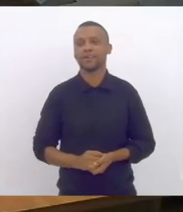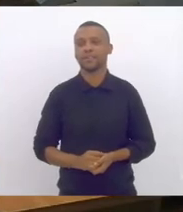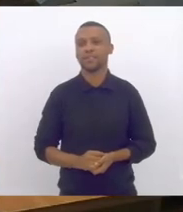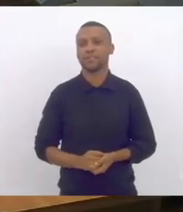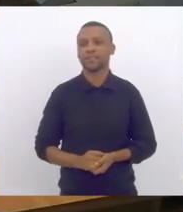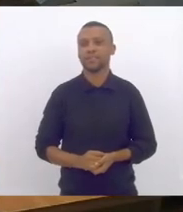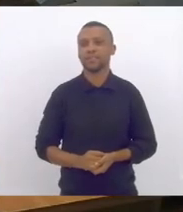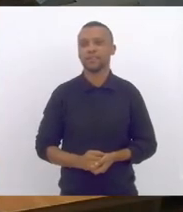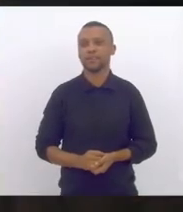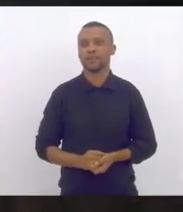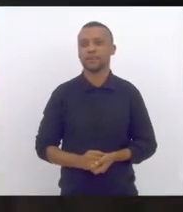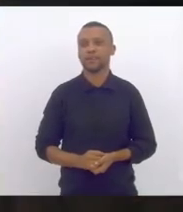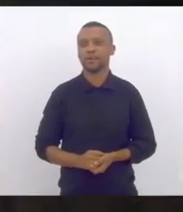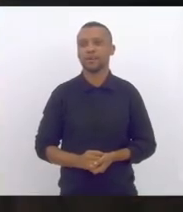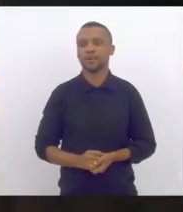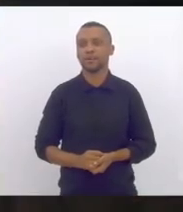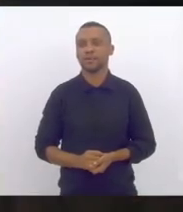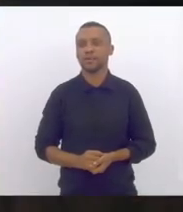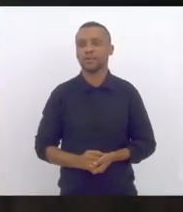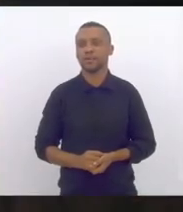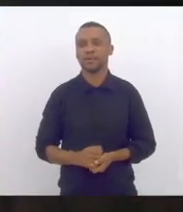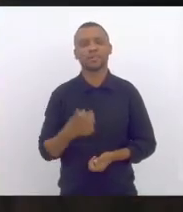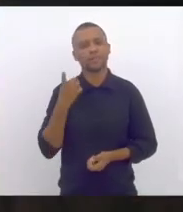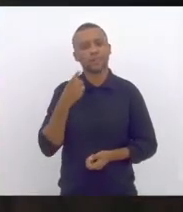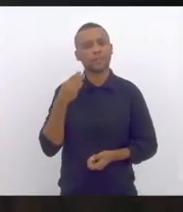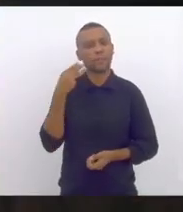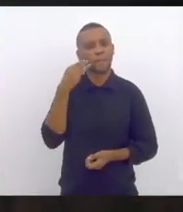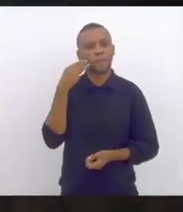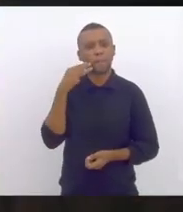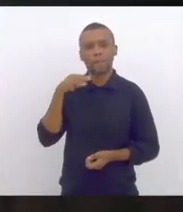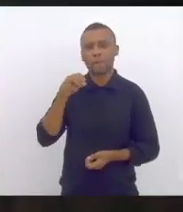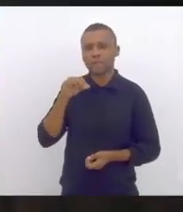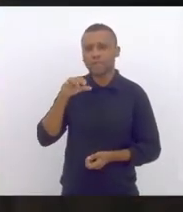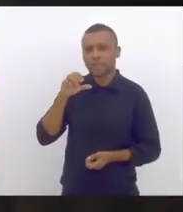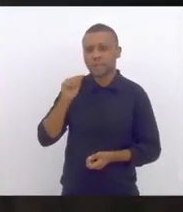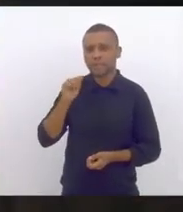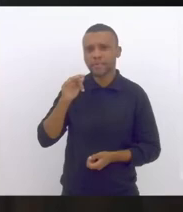Deputada Mônica Francisco.